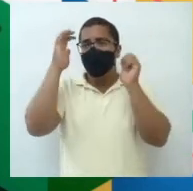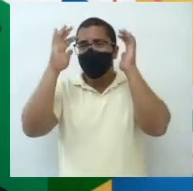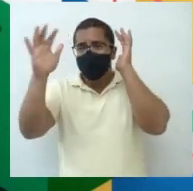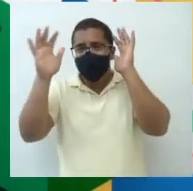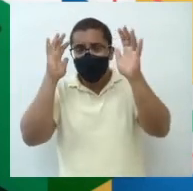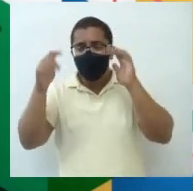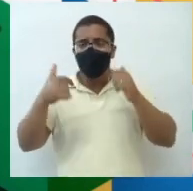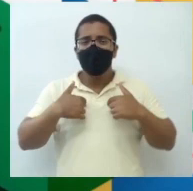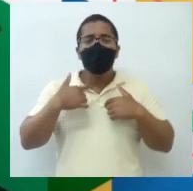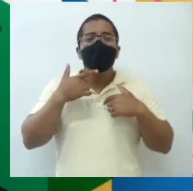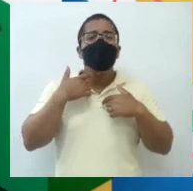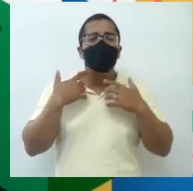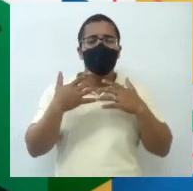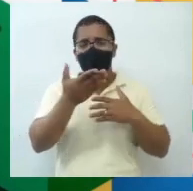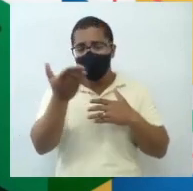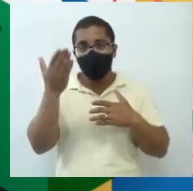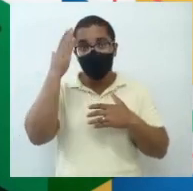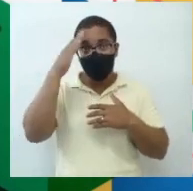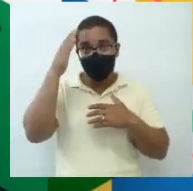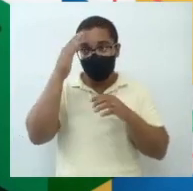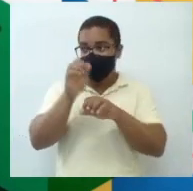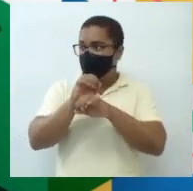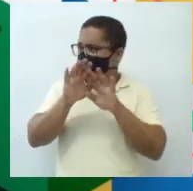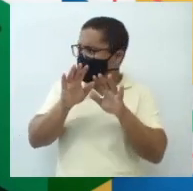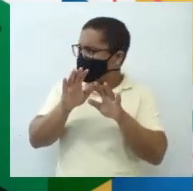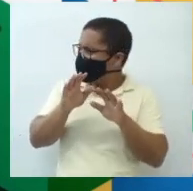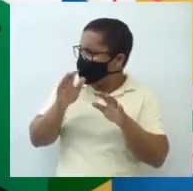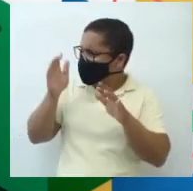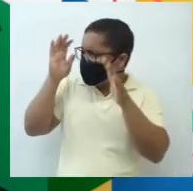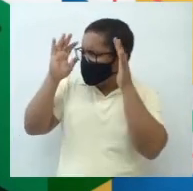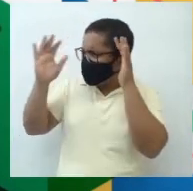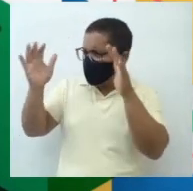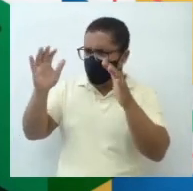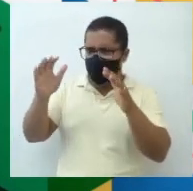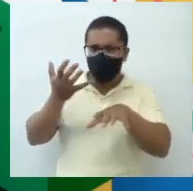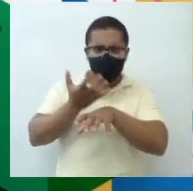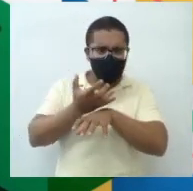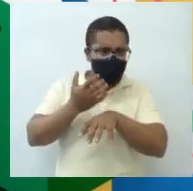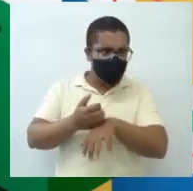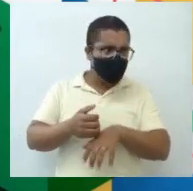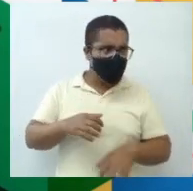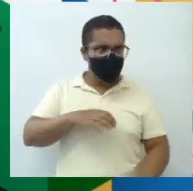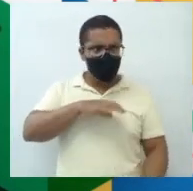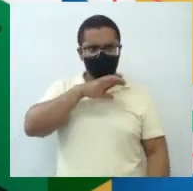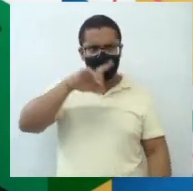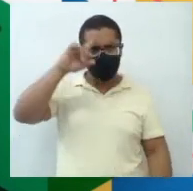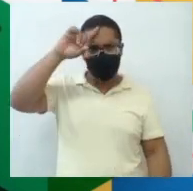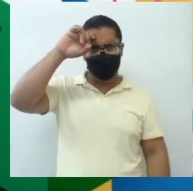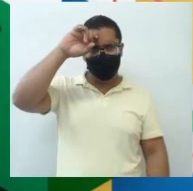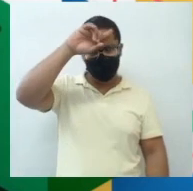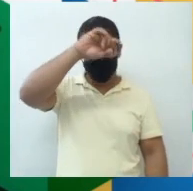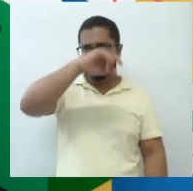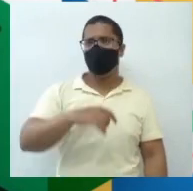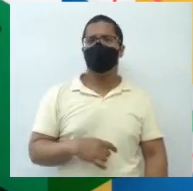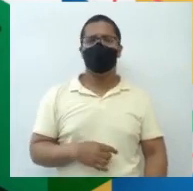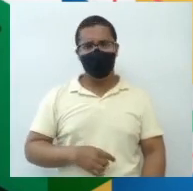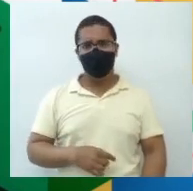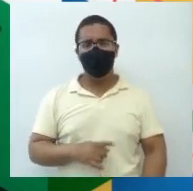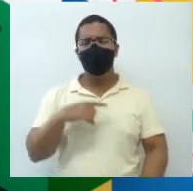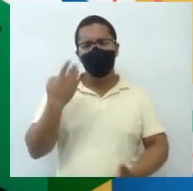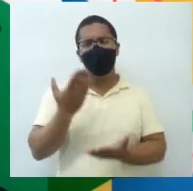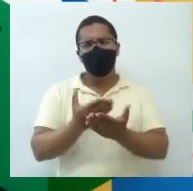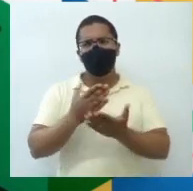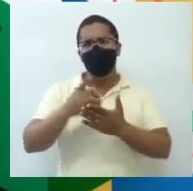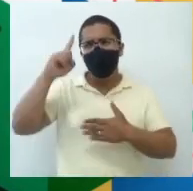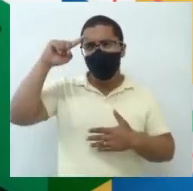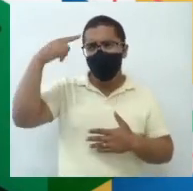assim eu quero que você entenda que a filosofia não é nenhum bicho-papão a gente estuda aquilo que é o nosso dia a dia só que nós